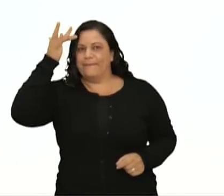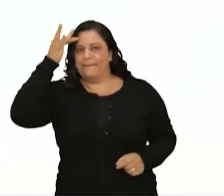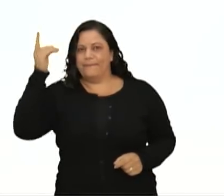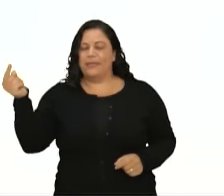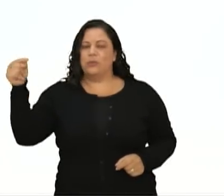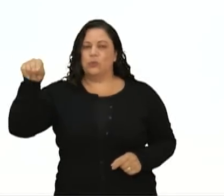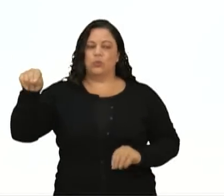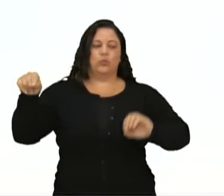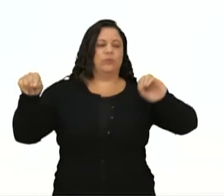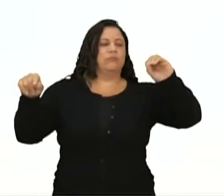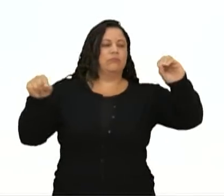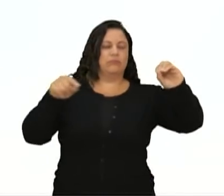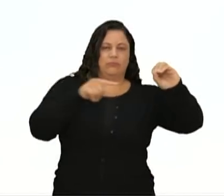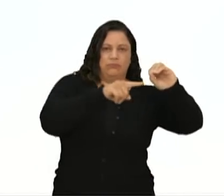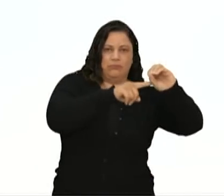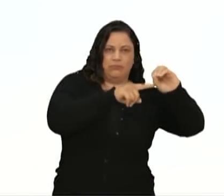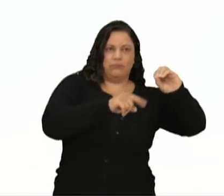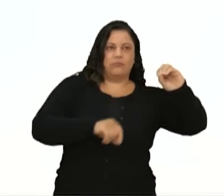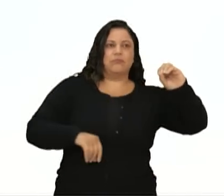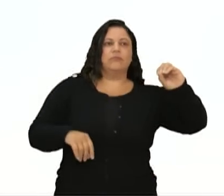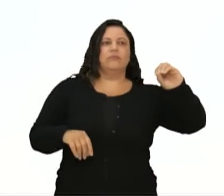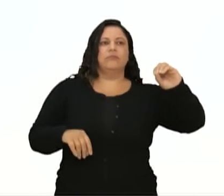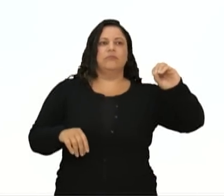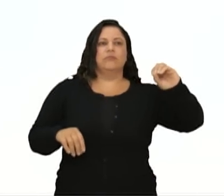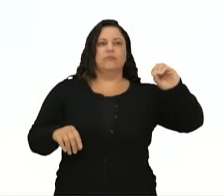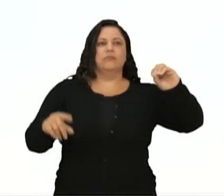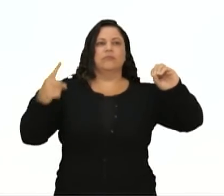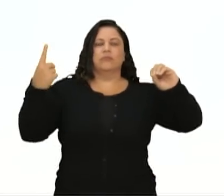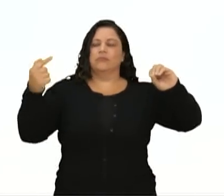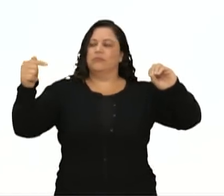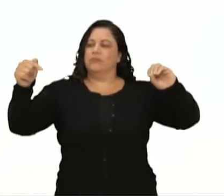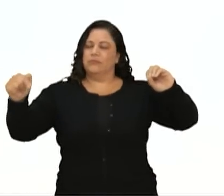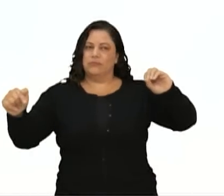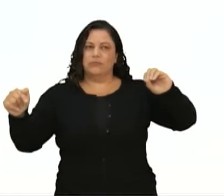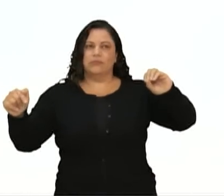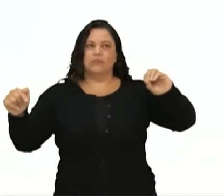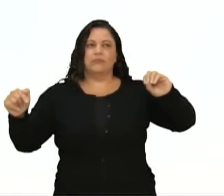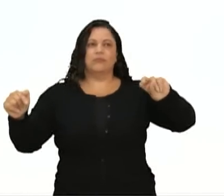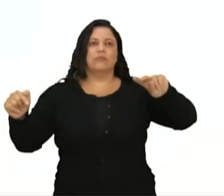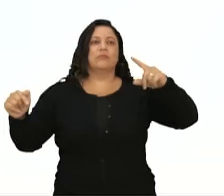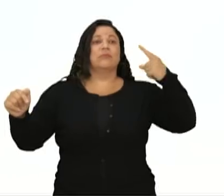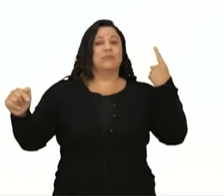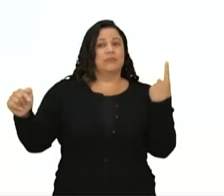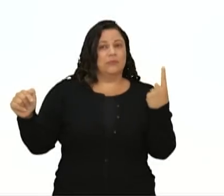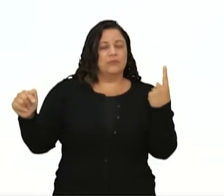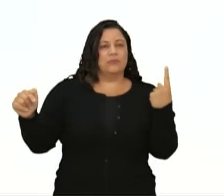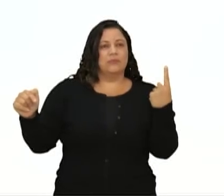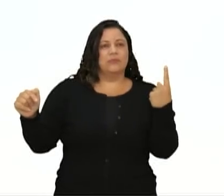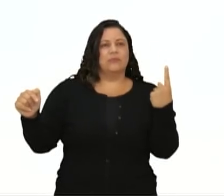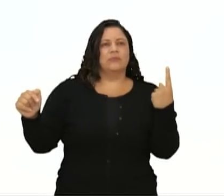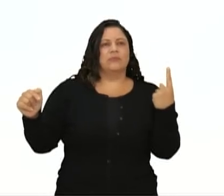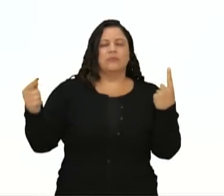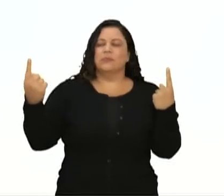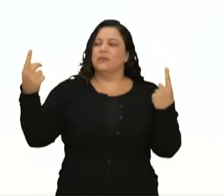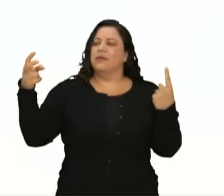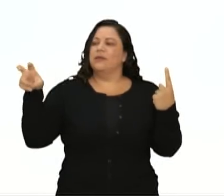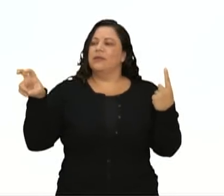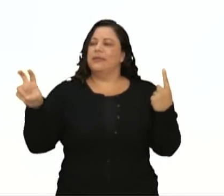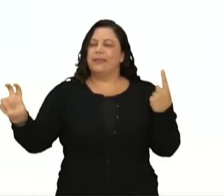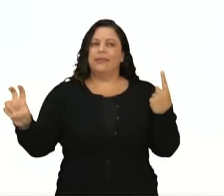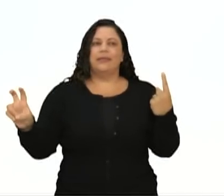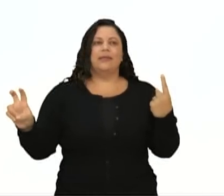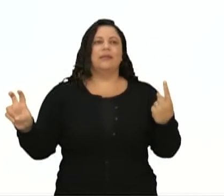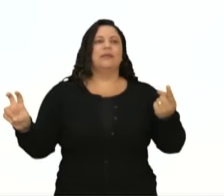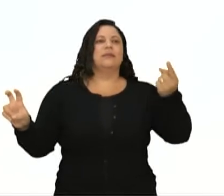sofreram 0 acidentes. 17 trabalhadores sofreram 1 acidente. 15